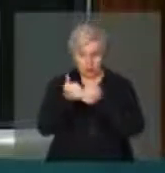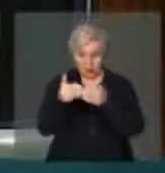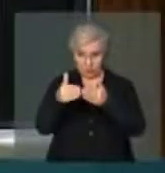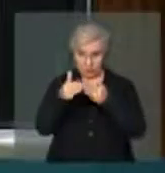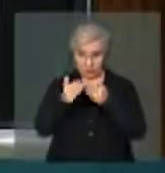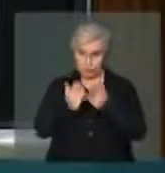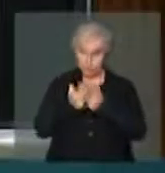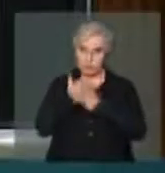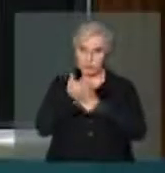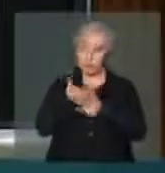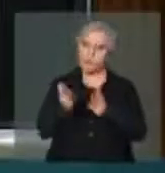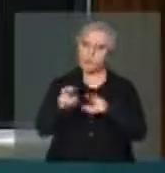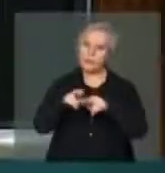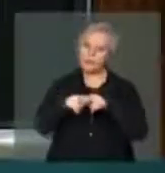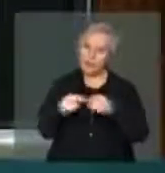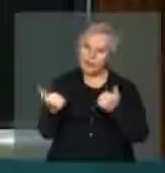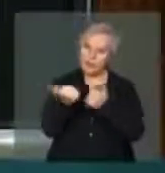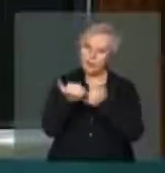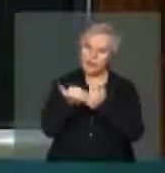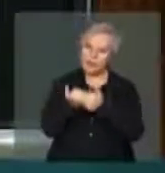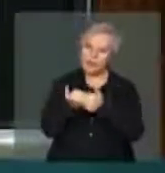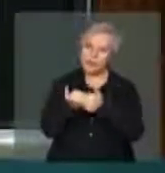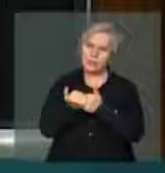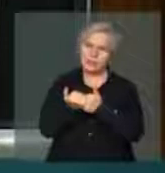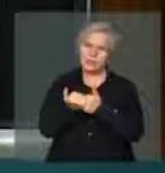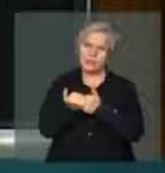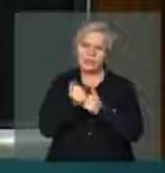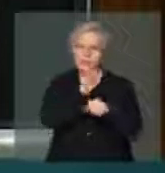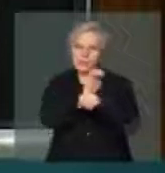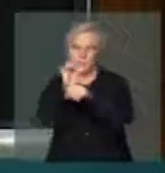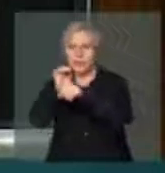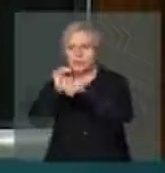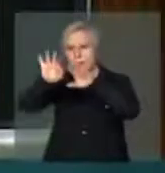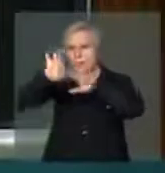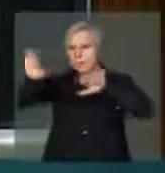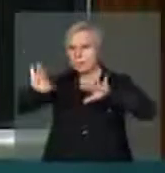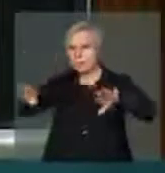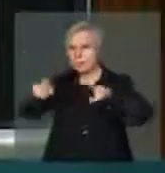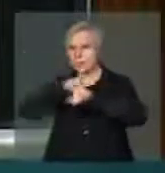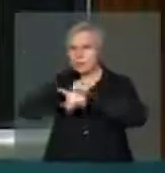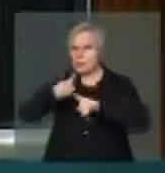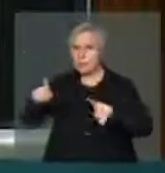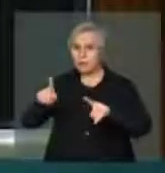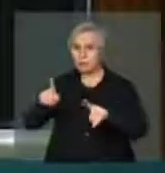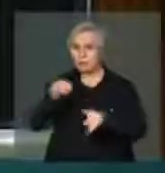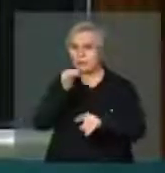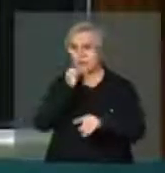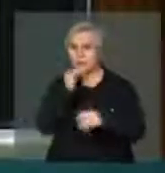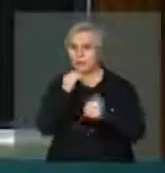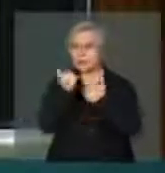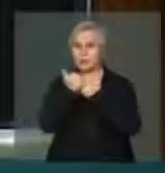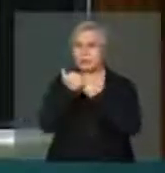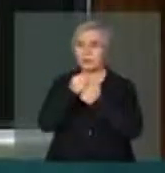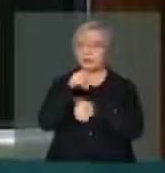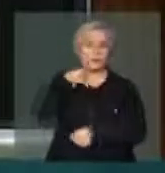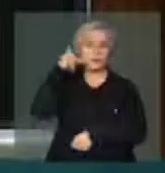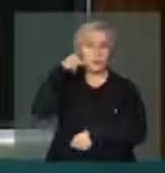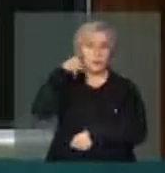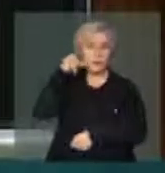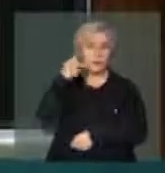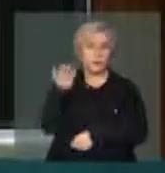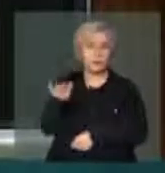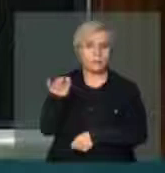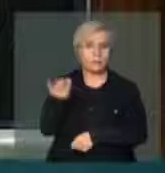cortado pelo Rio, a Bahia, ou Sergipe, Alagoas. É em nome da Paraíba, porque, Luiz Couto,